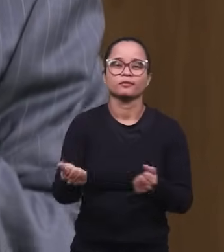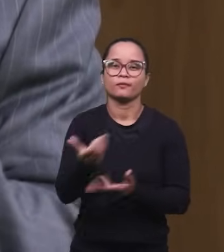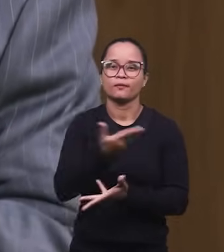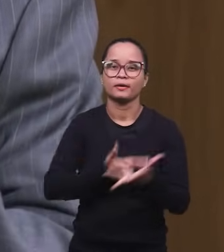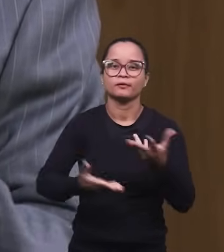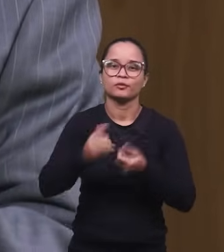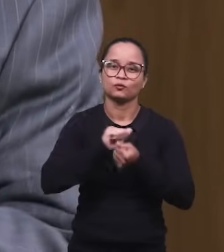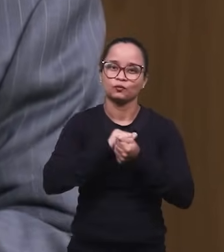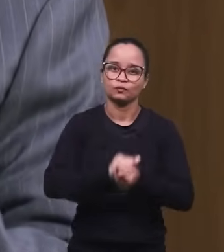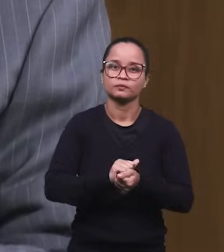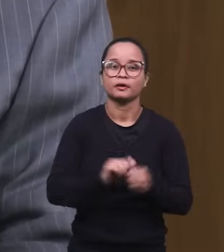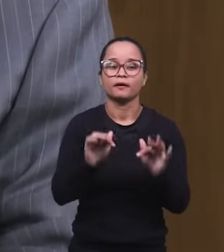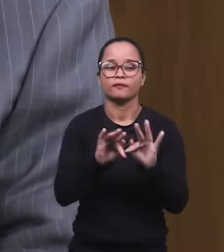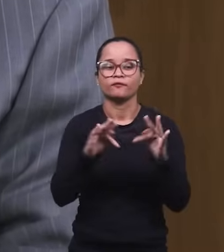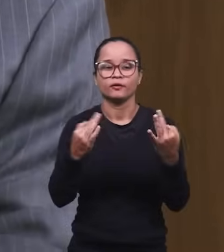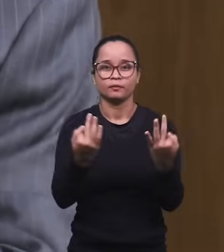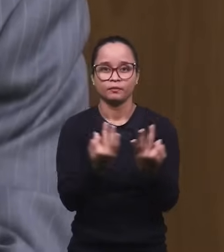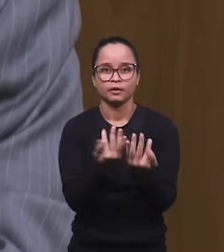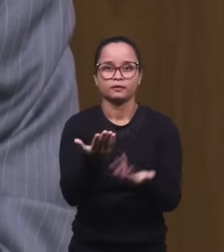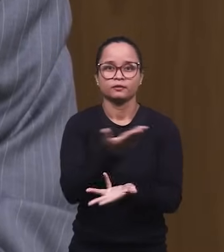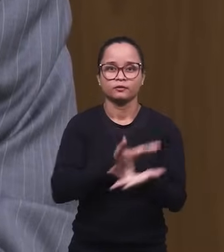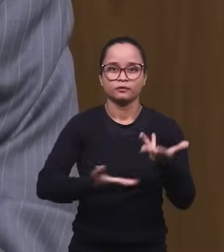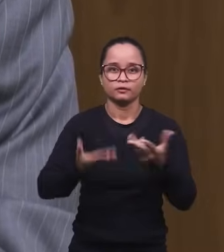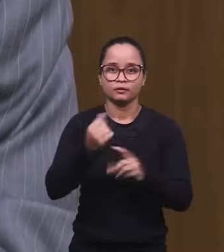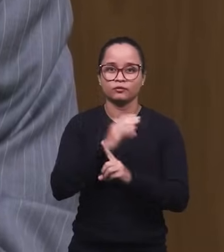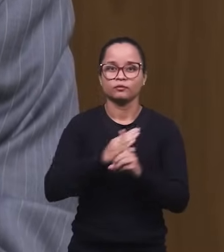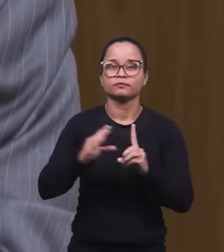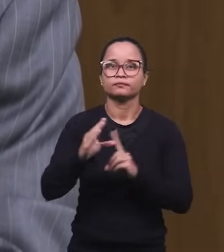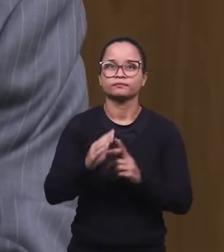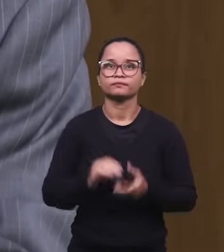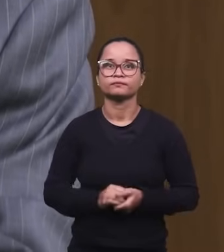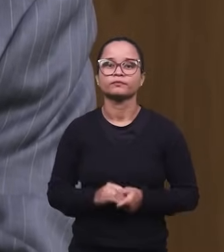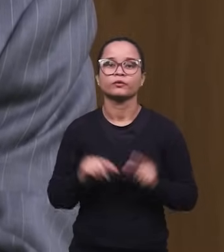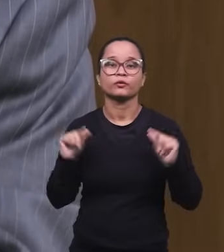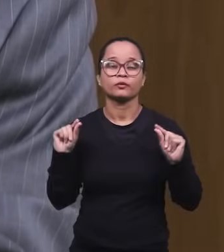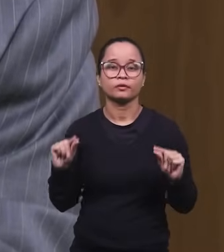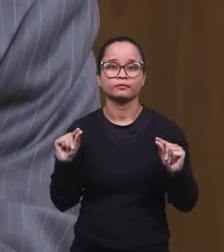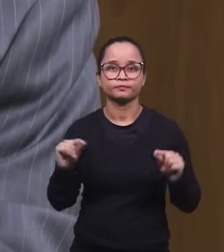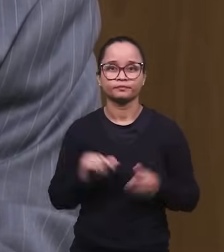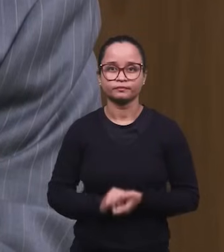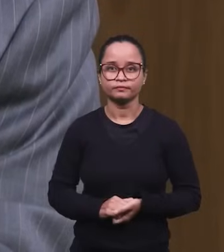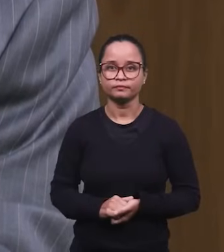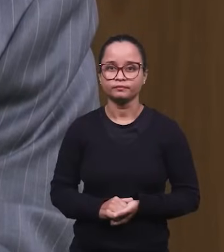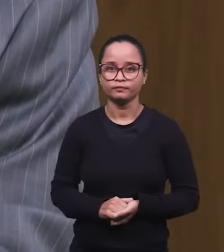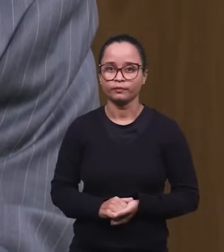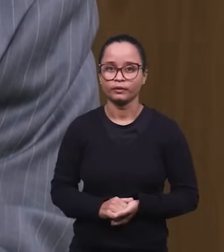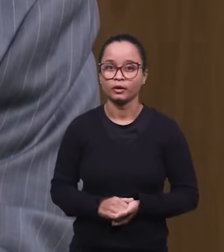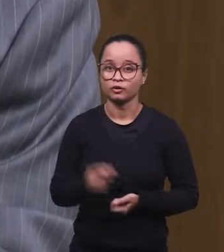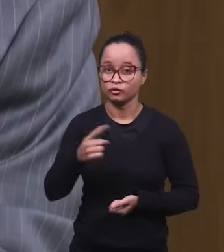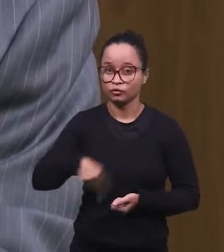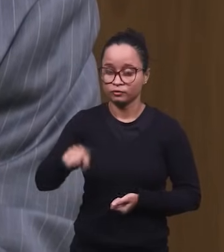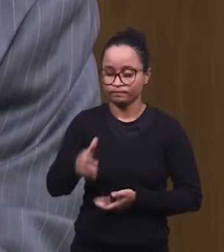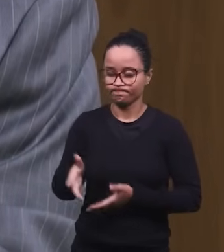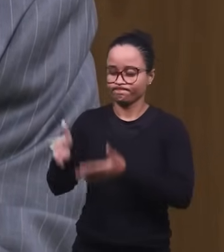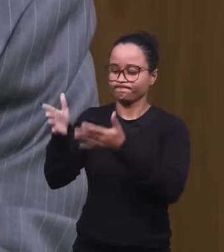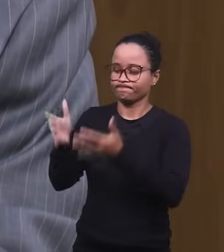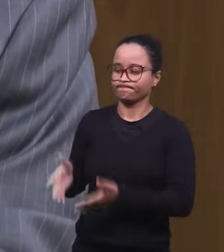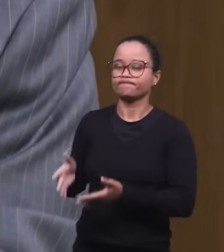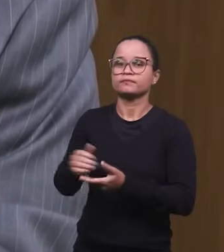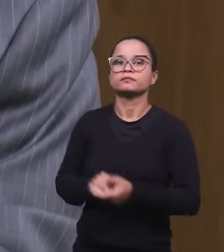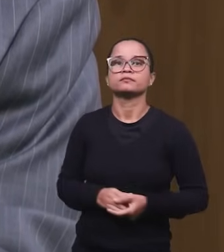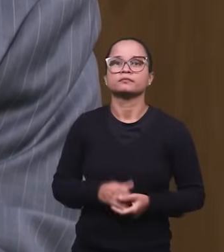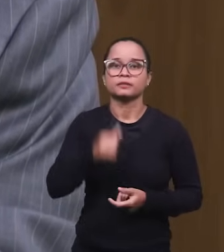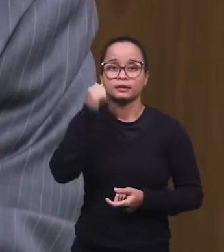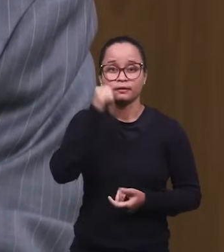estão participando conosco nesse momento, as famílias que estão participando desse culto, que através da nossa fidelidade,